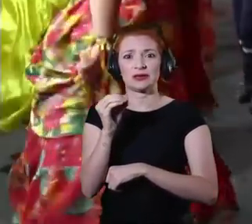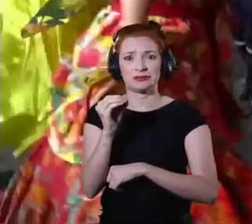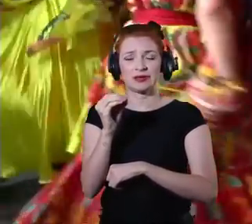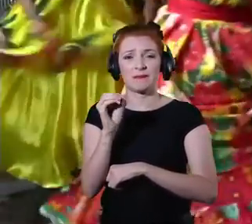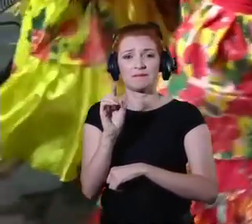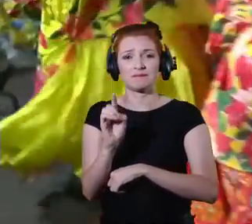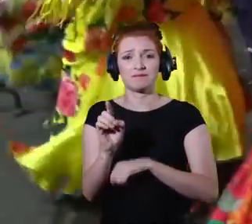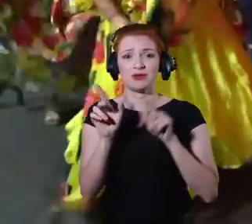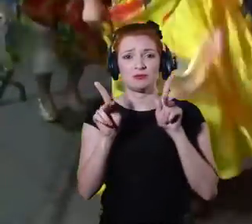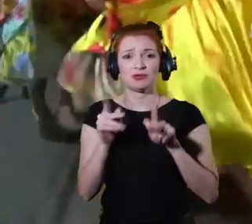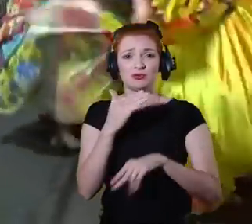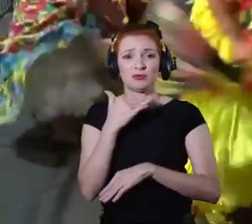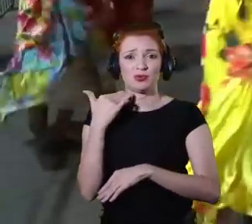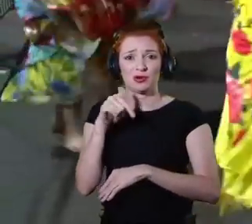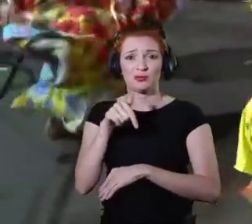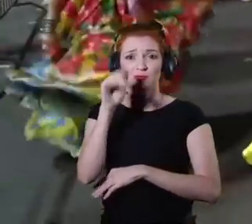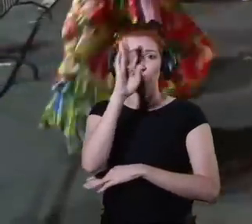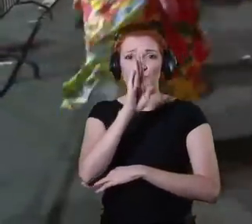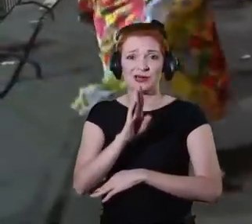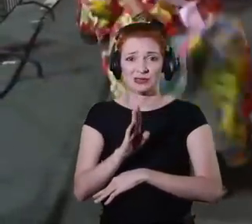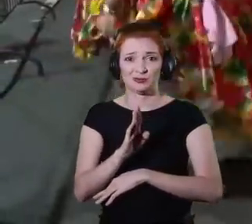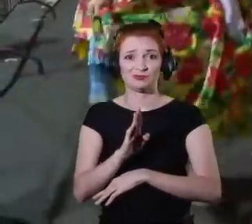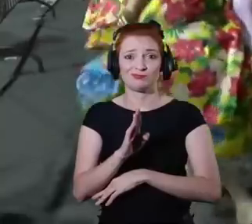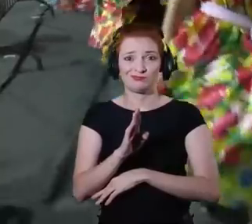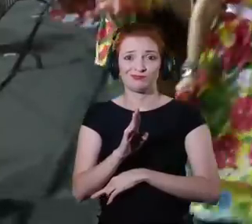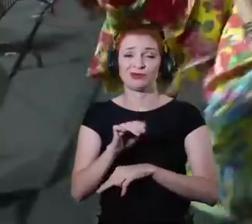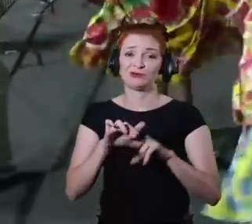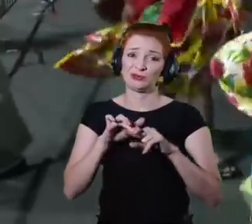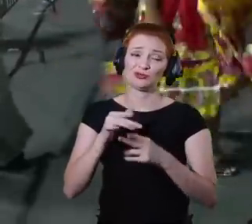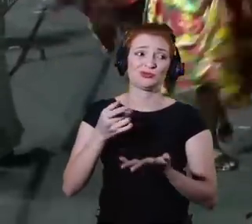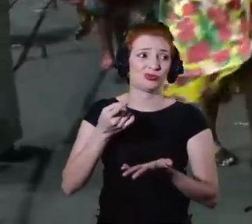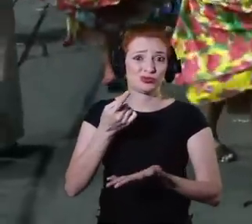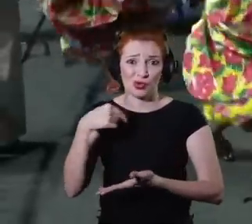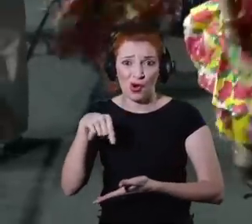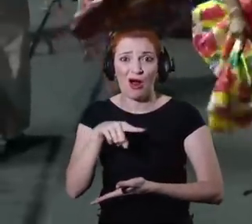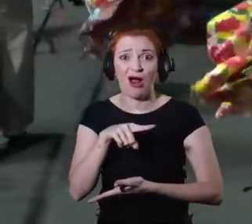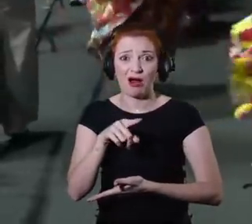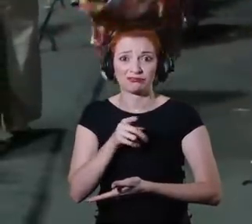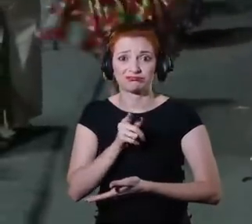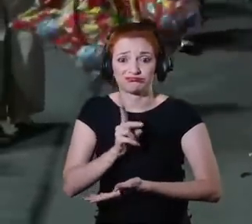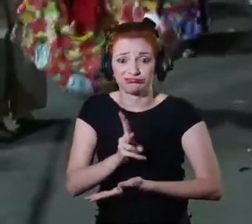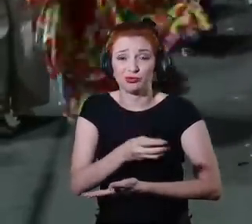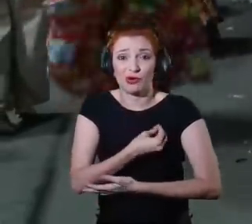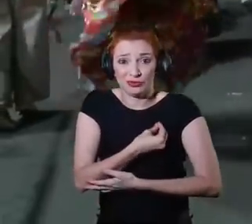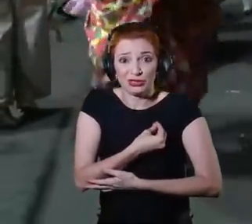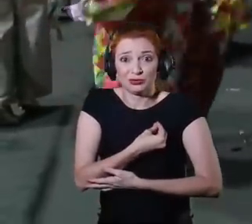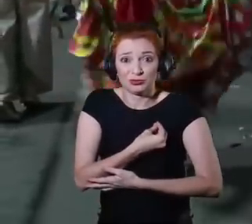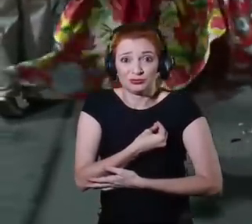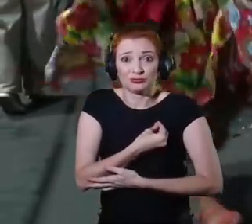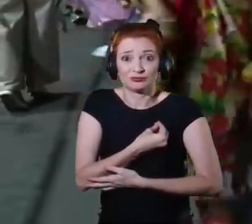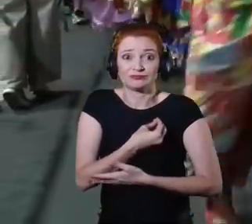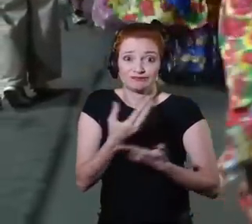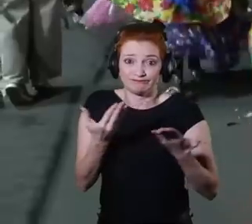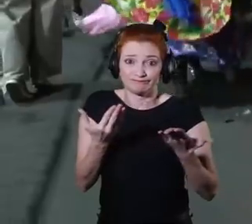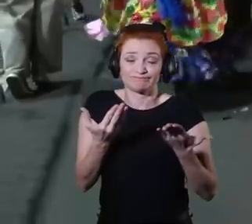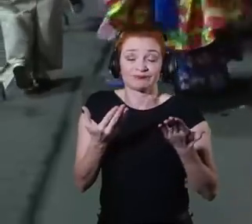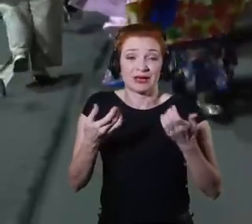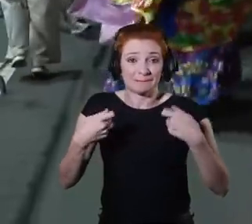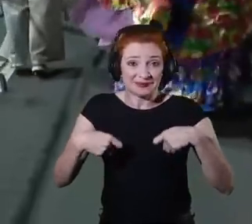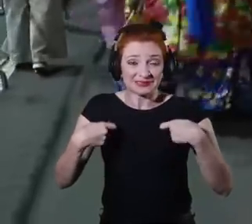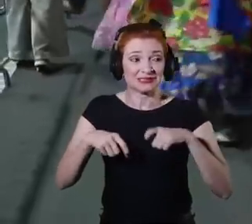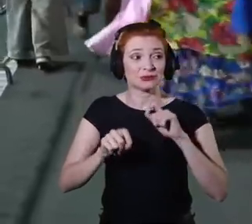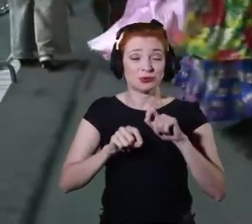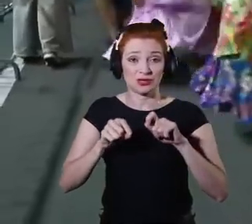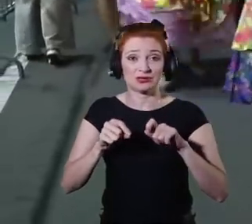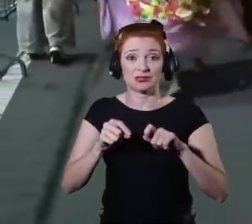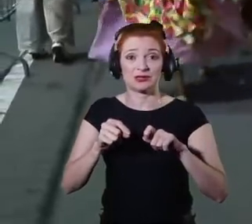de pulsar no Brasil. E nós que ainda continuamos com os nossos corações pulsando, é tempo de fazer um reconhecimento às